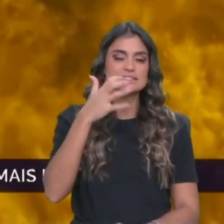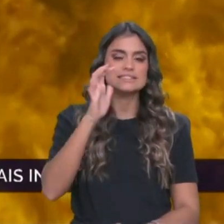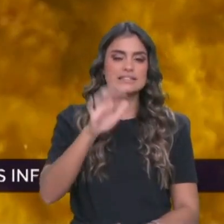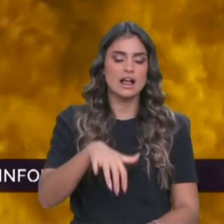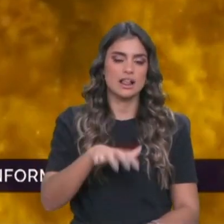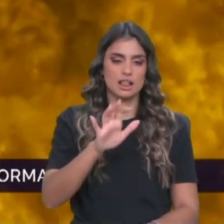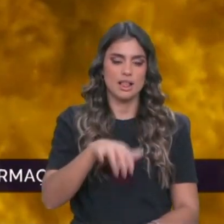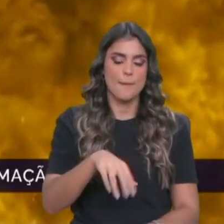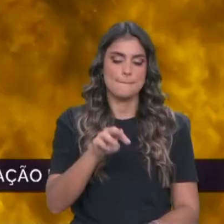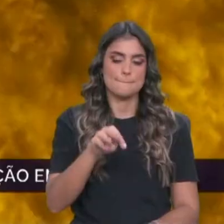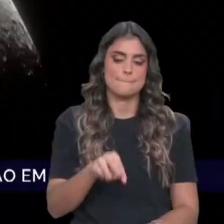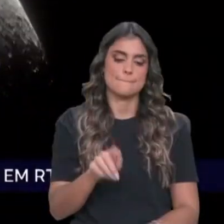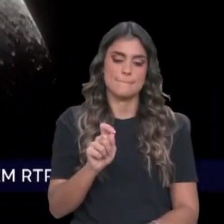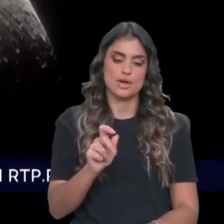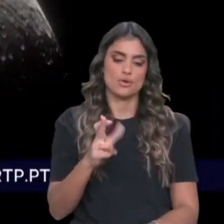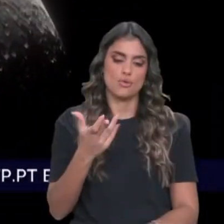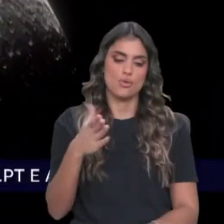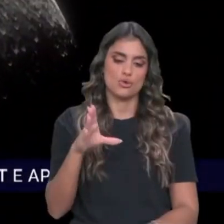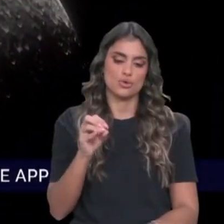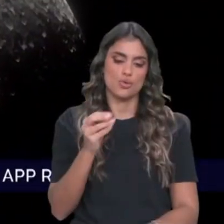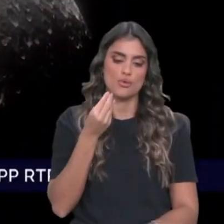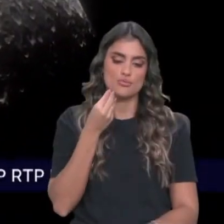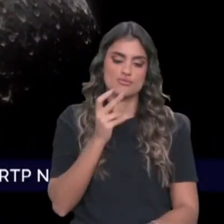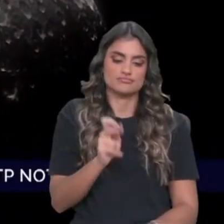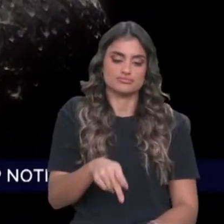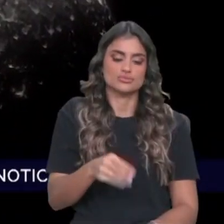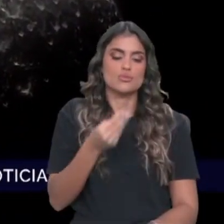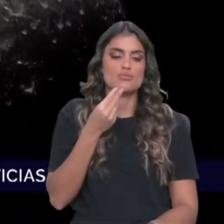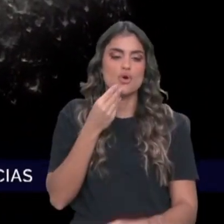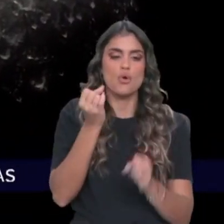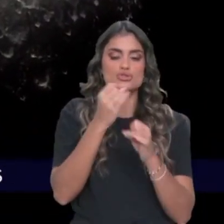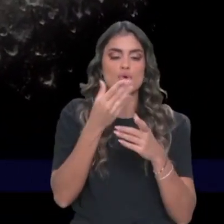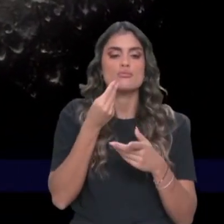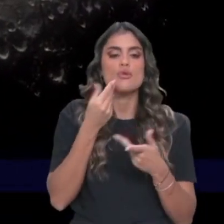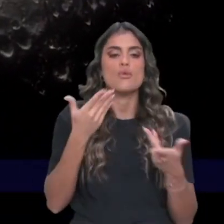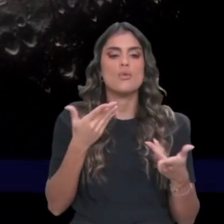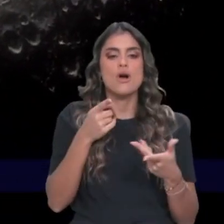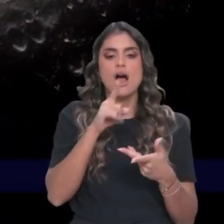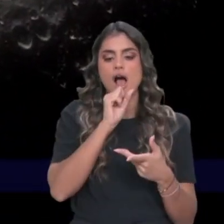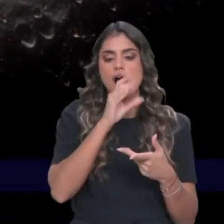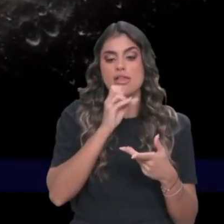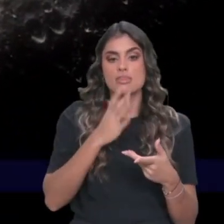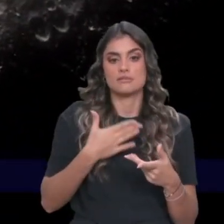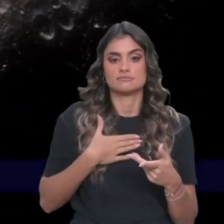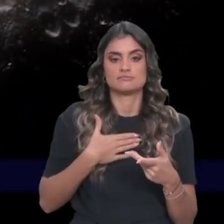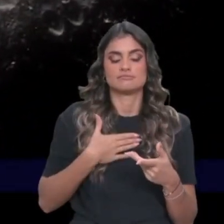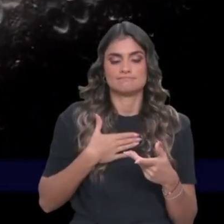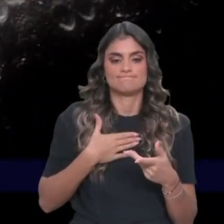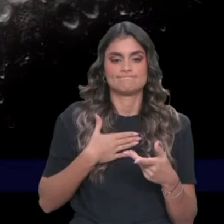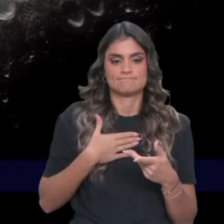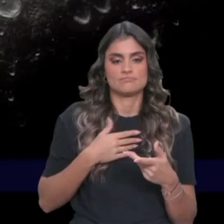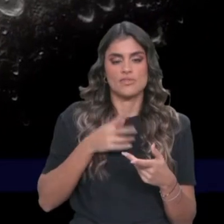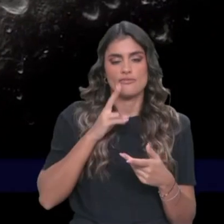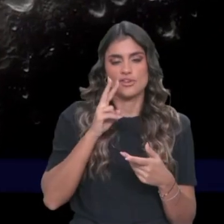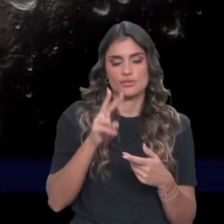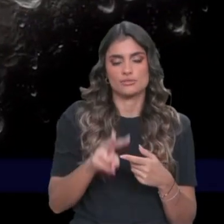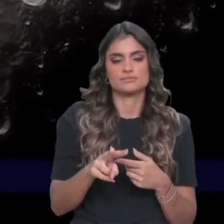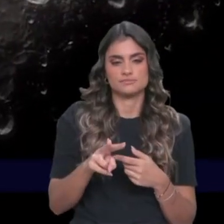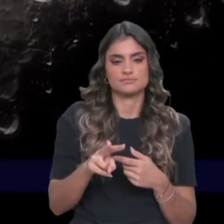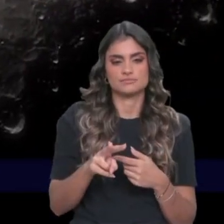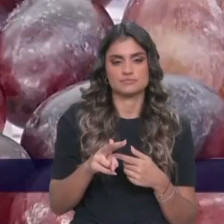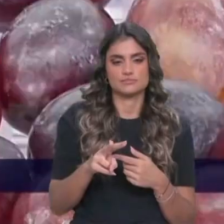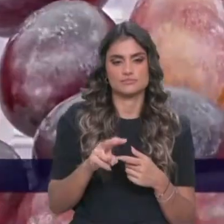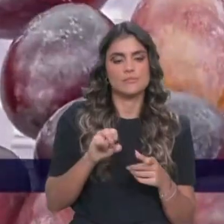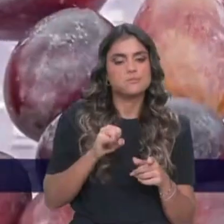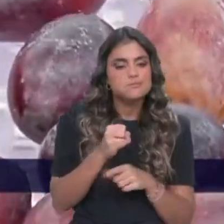em Mercúrio. Como é que chegaram a esta conclusão? Essa deixa-me de boca aberta. E como é que chegaram a esta conclusão? Olharam em particular uma das